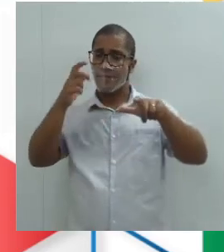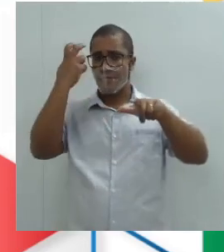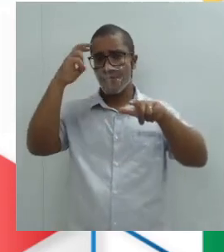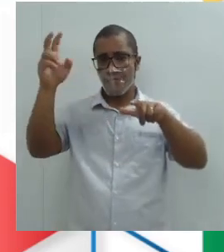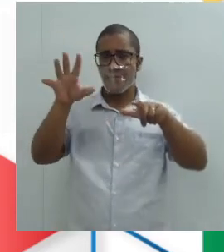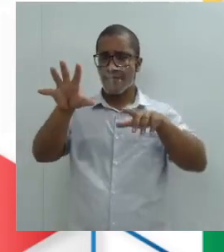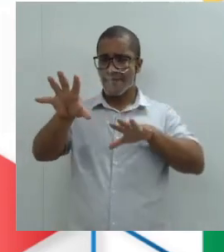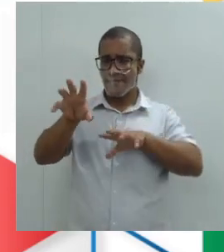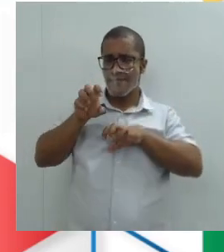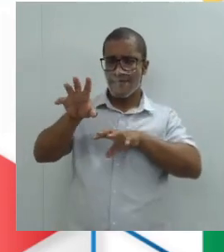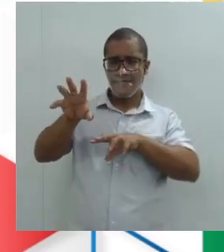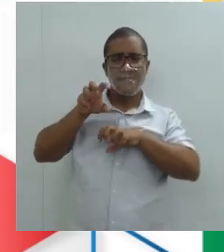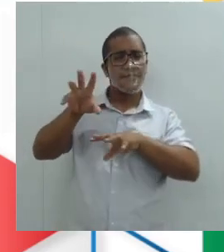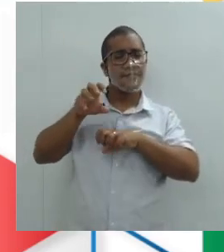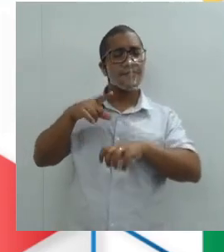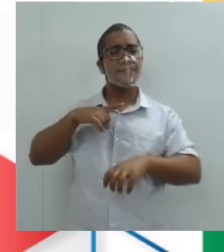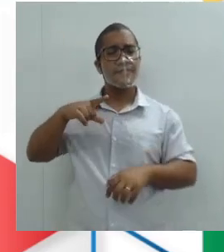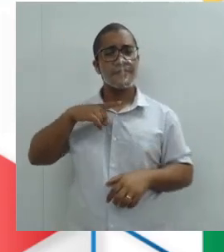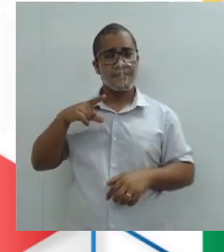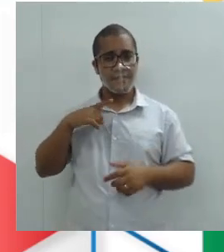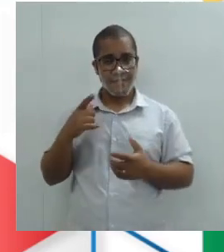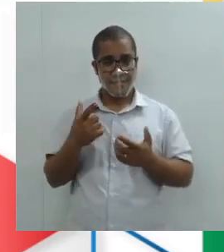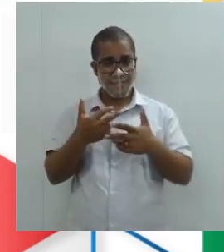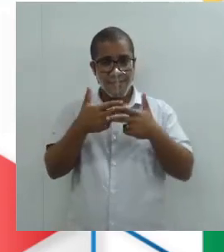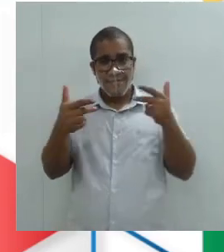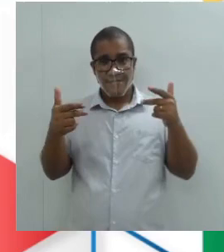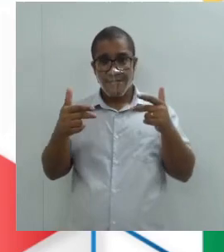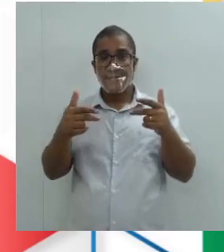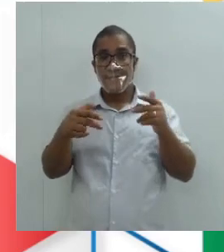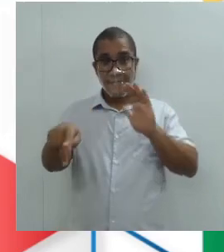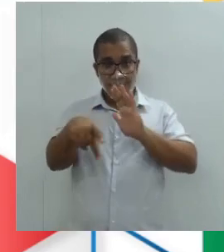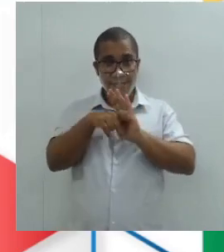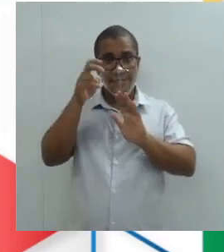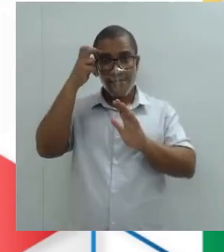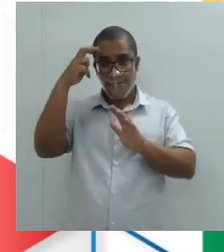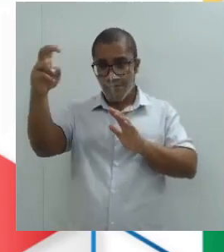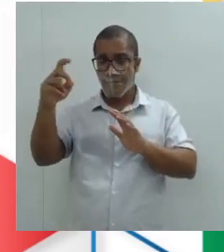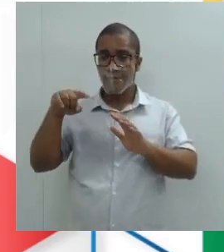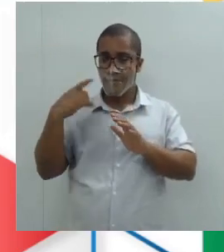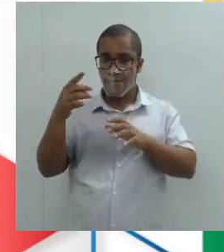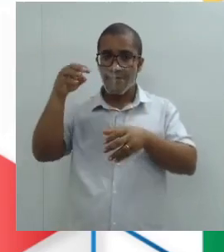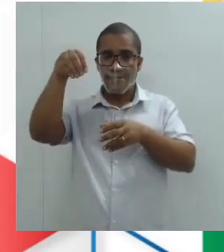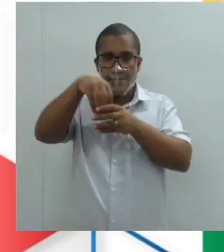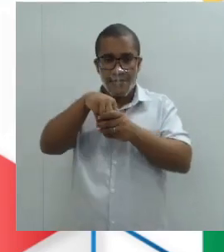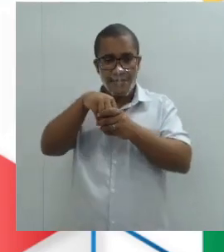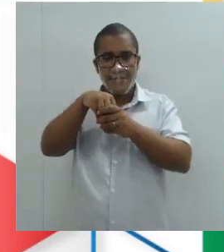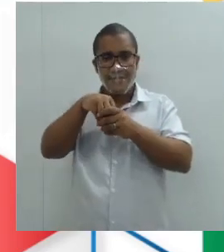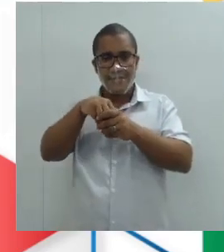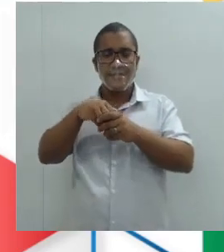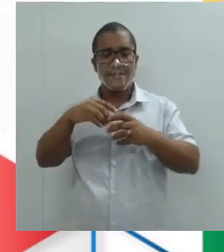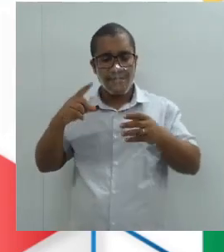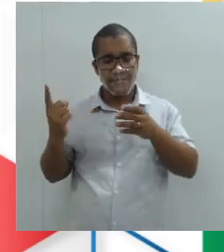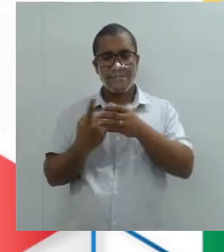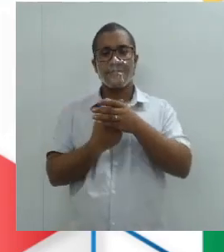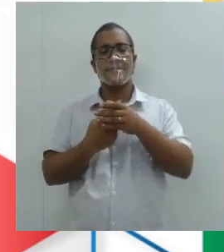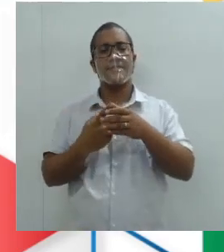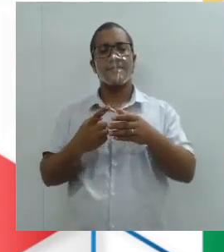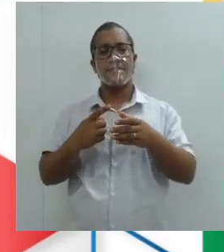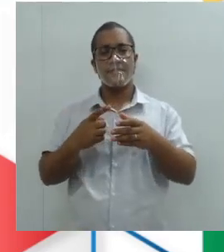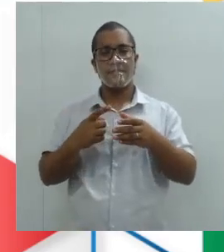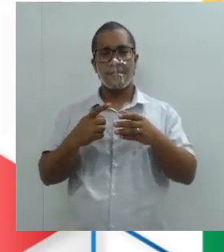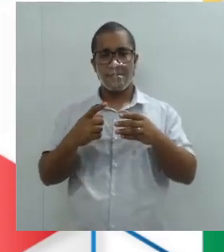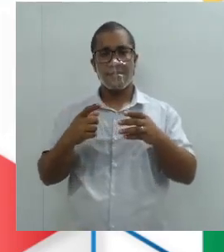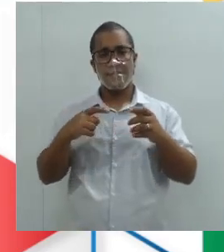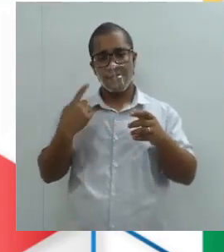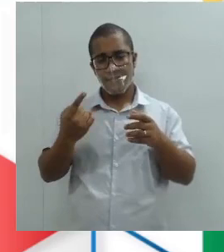e incorporando elementos participantes da cultura em que estamos inseridos para o nosso mundo,